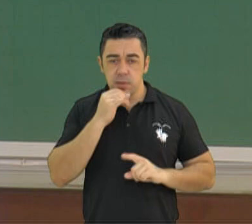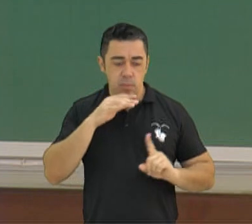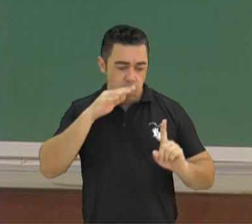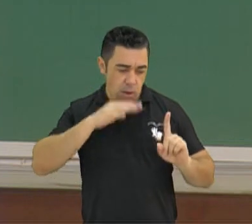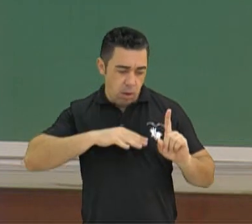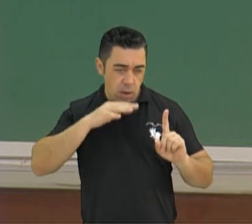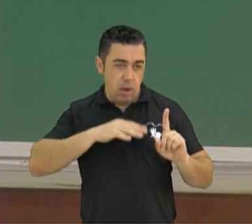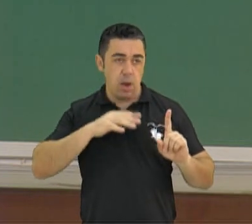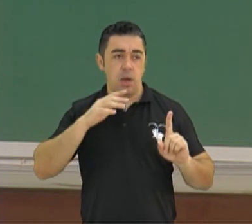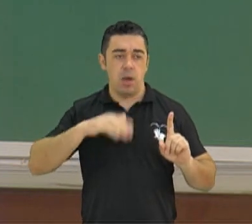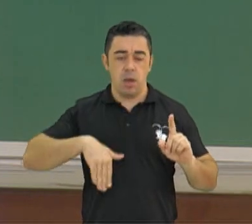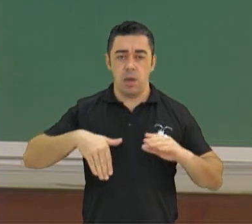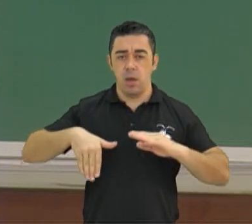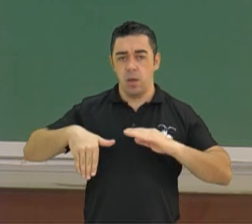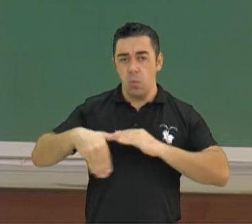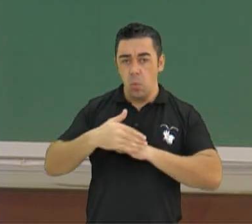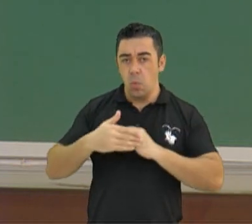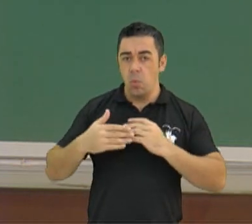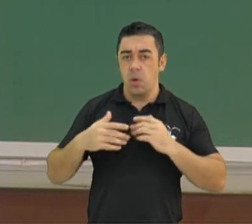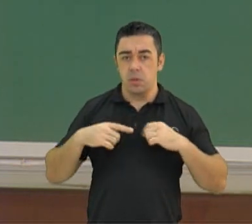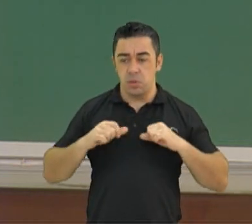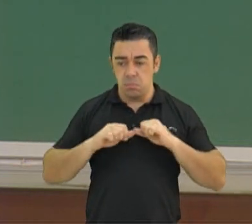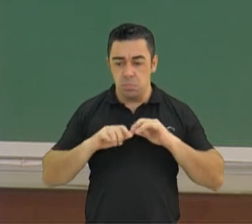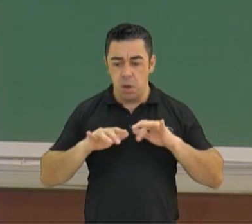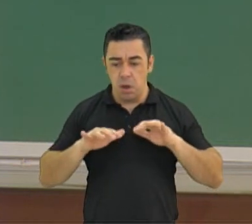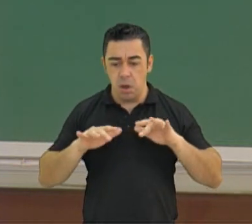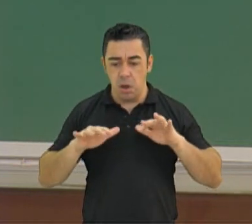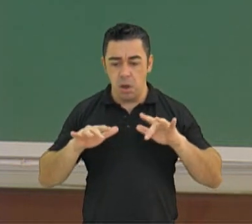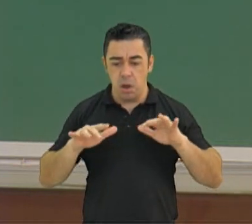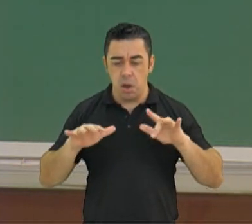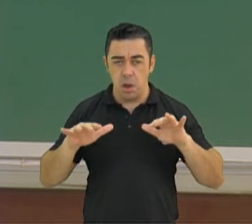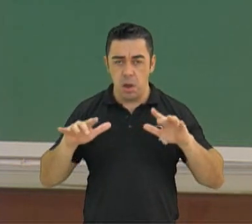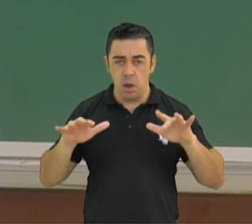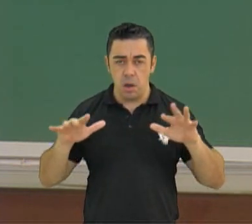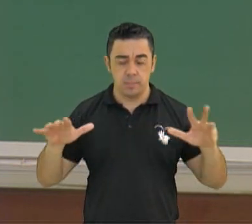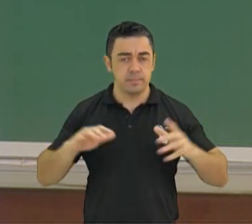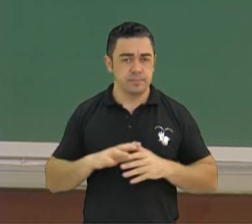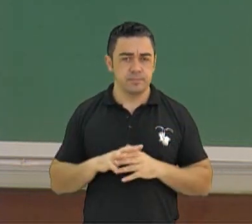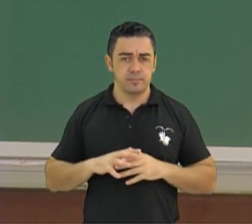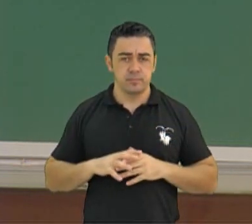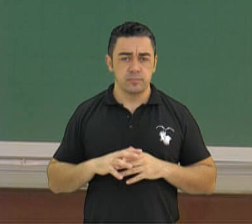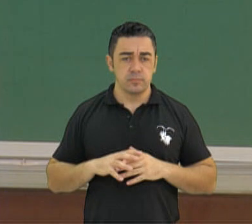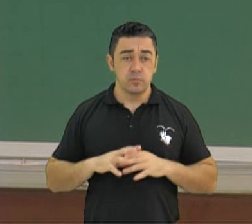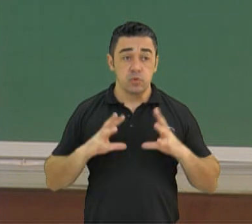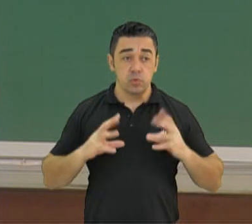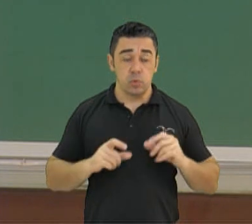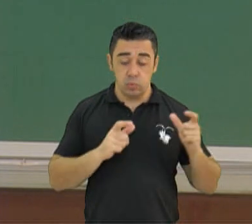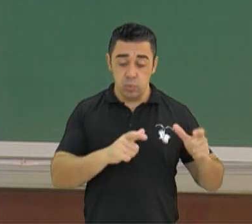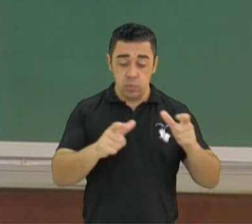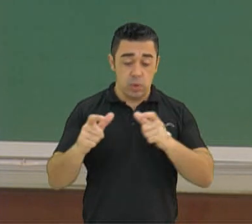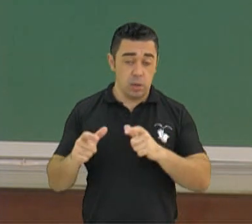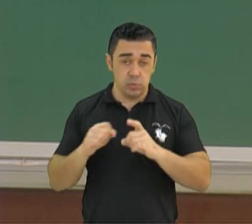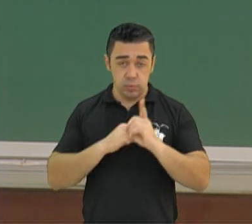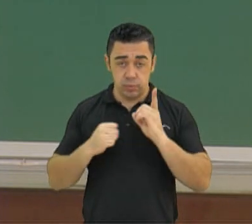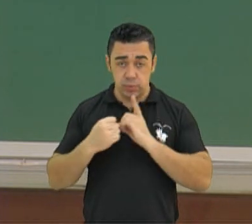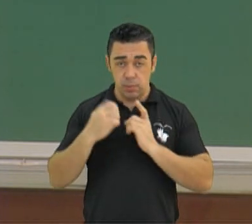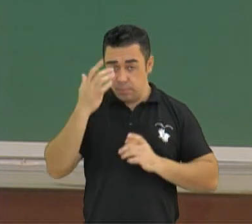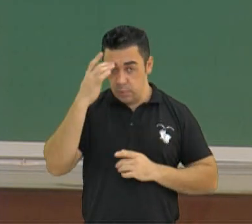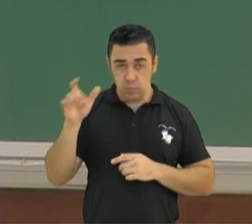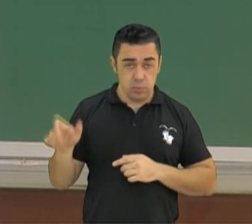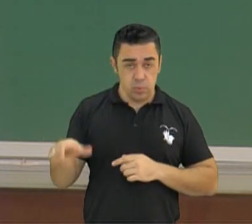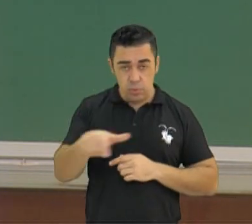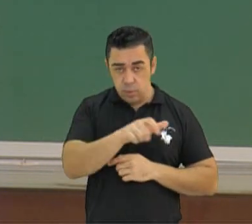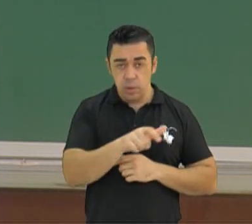as ruas, as moradias, os locais de trabalho e lazer. Então, em todos os ambientes sociais nos quais as pessoas